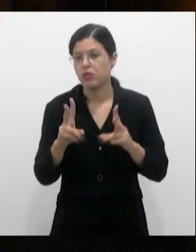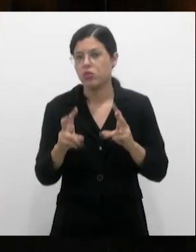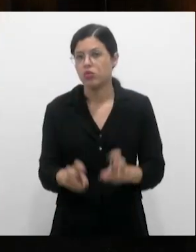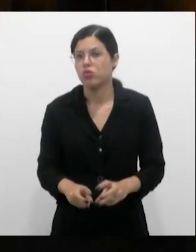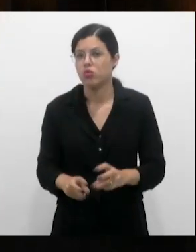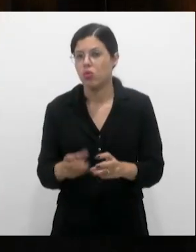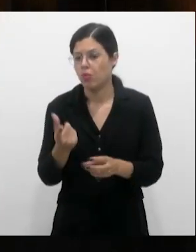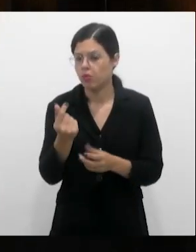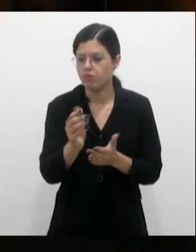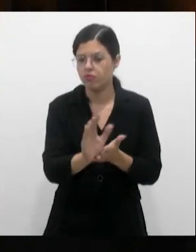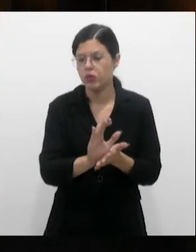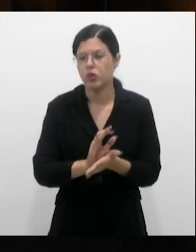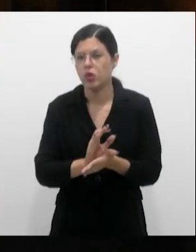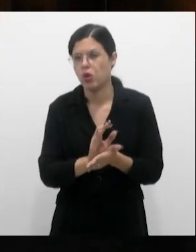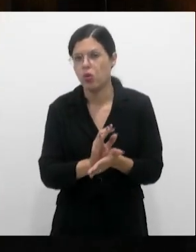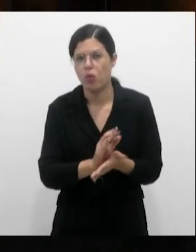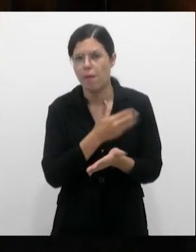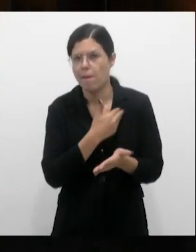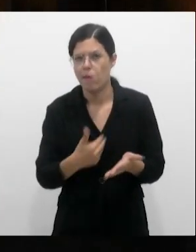recebido pela